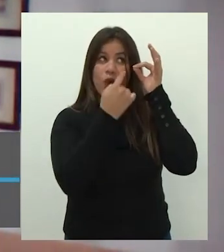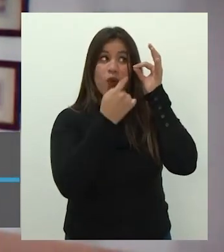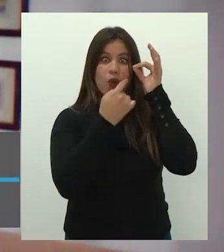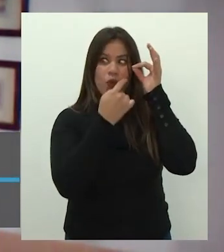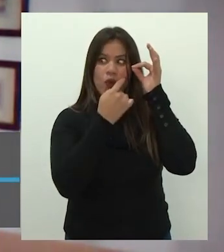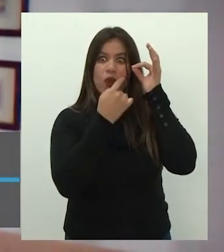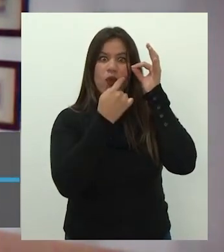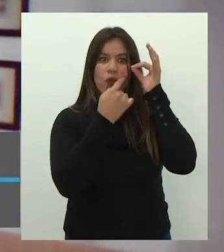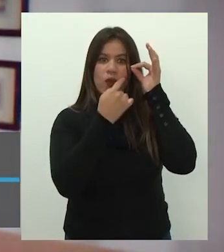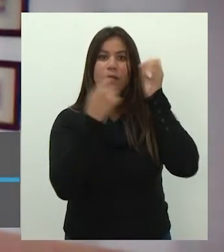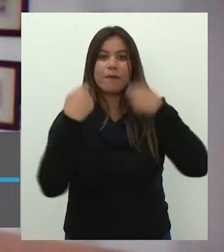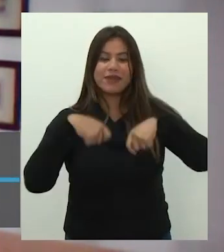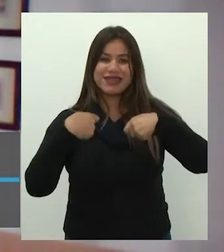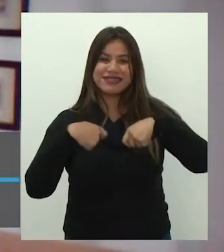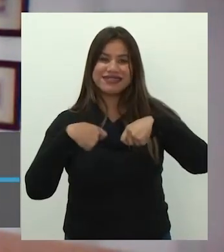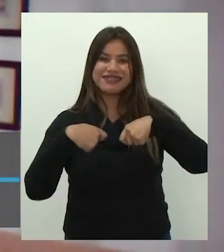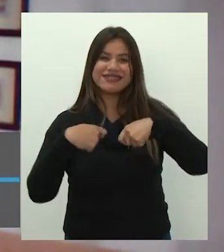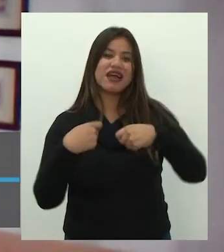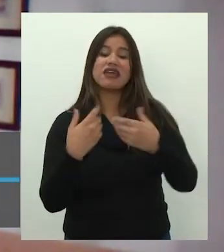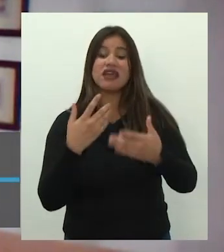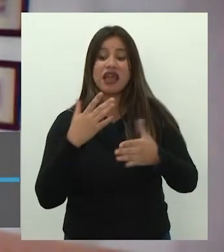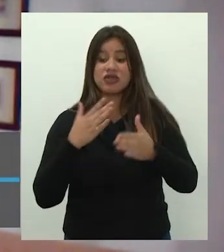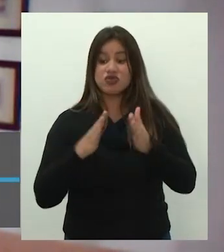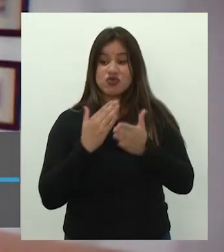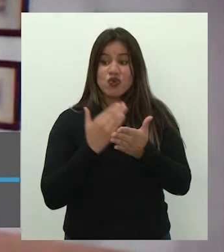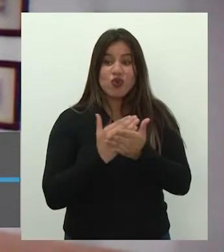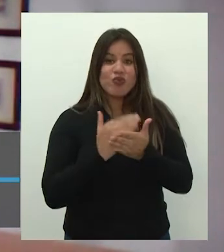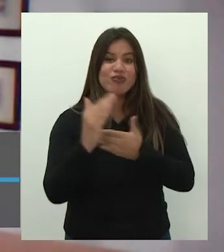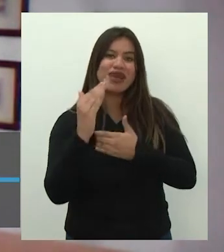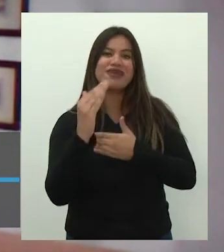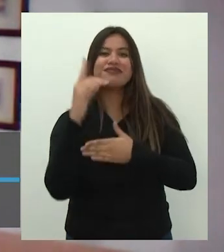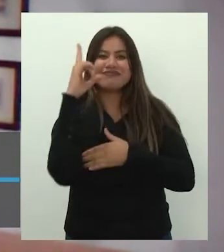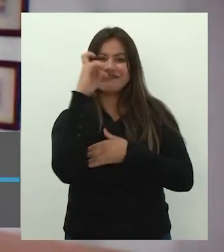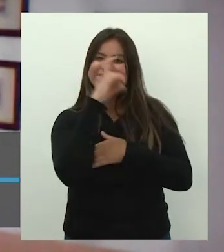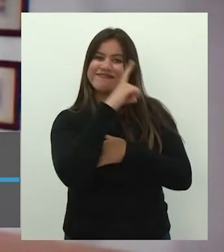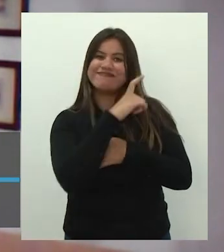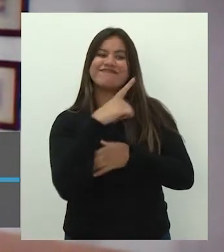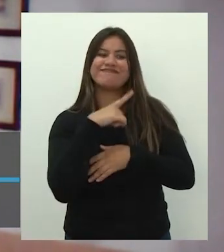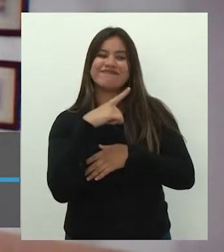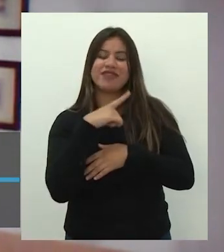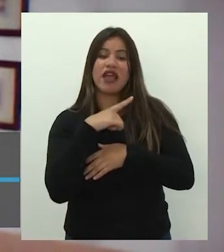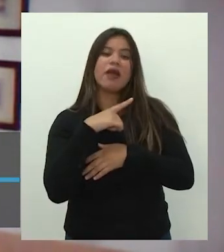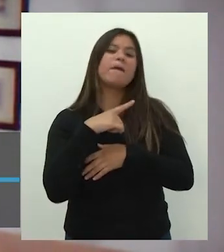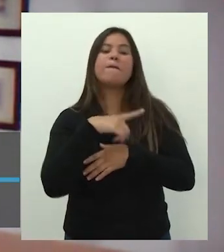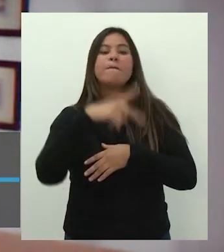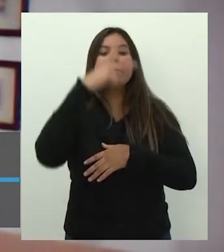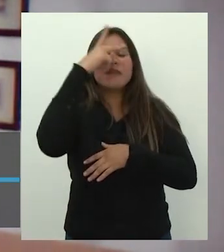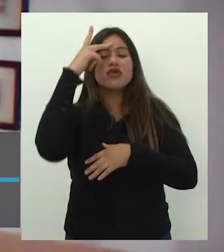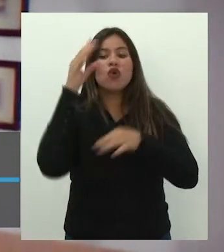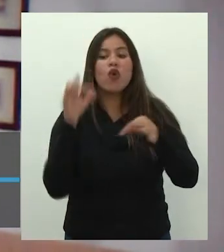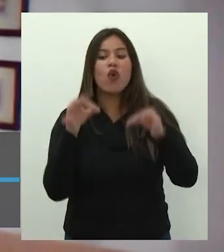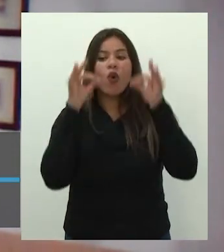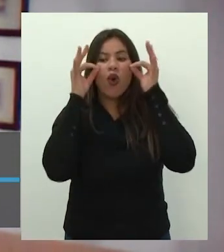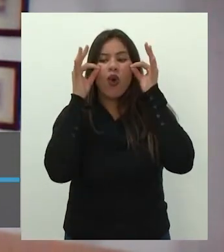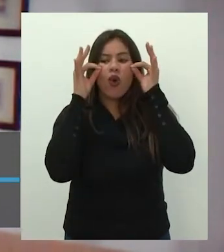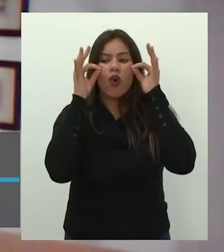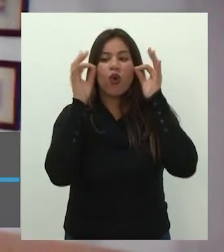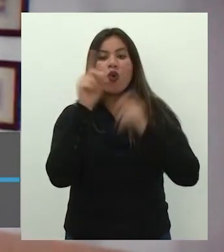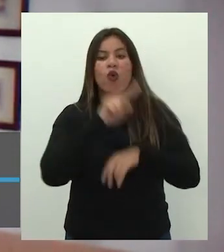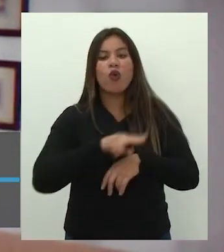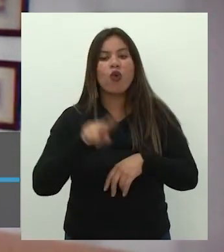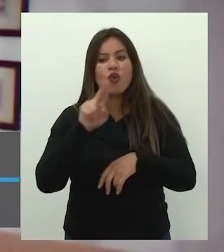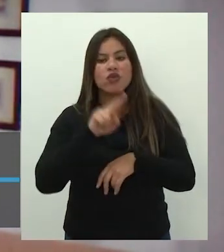Então, isso atrapalha bastante no começo. Pessoas que usam aqueles óculos ainda, que eu não tenho mais visto, mas